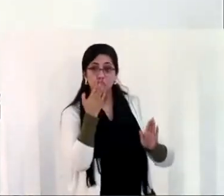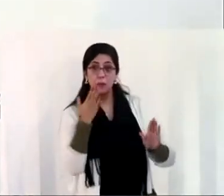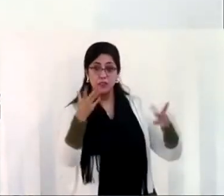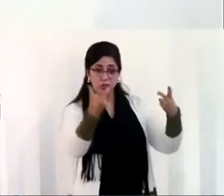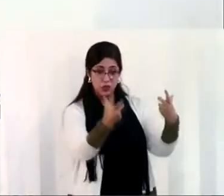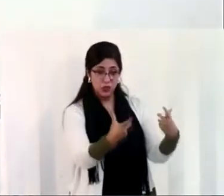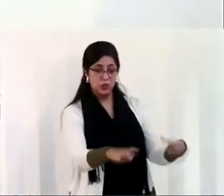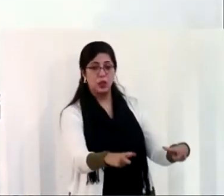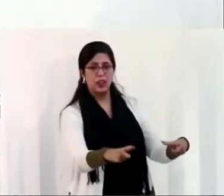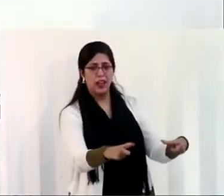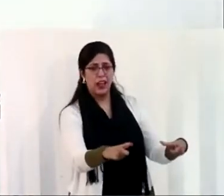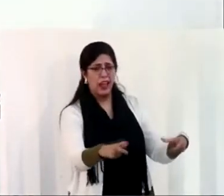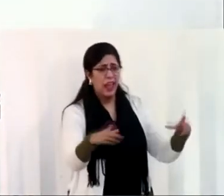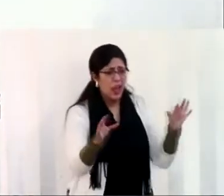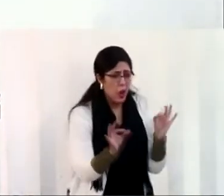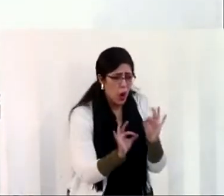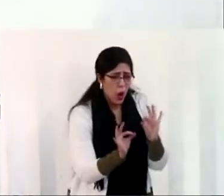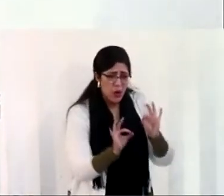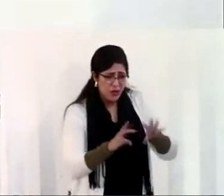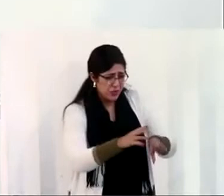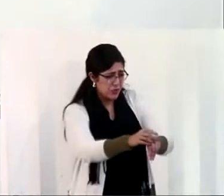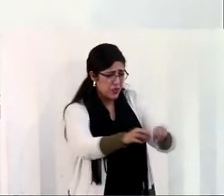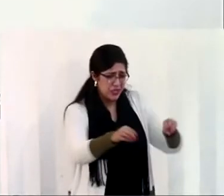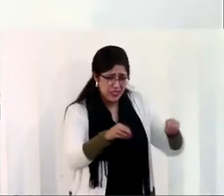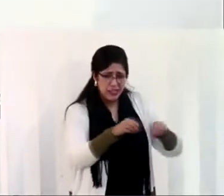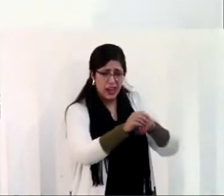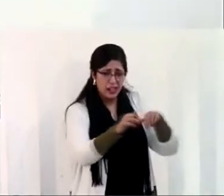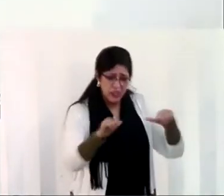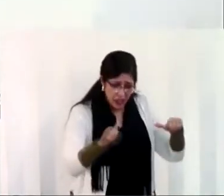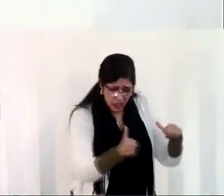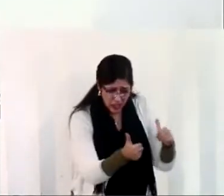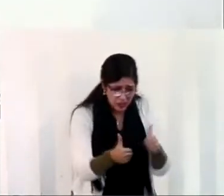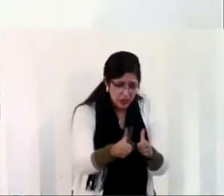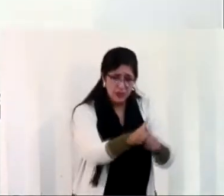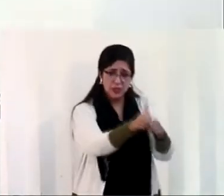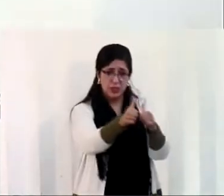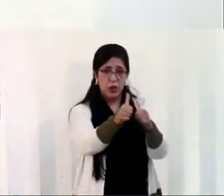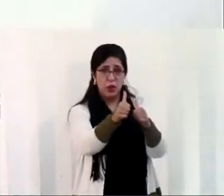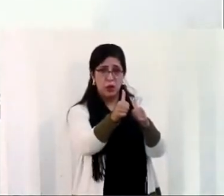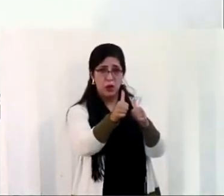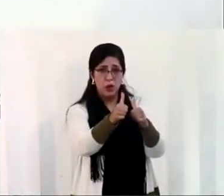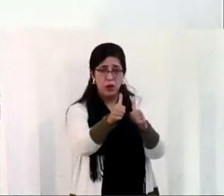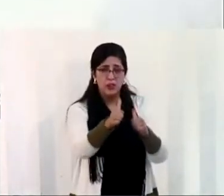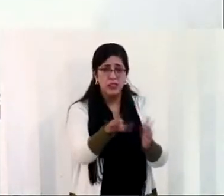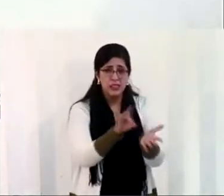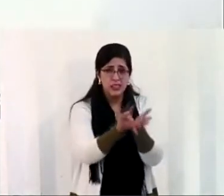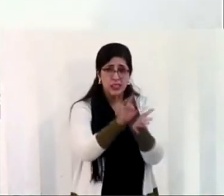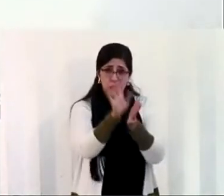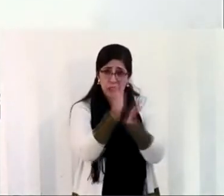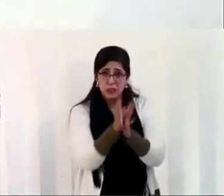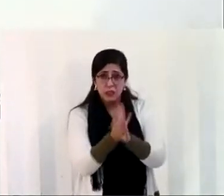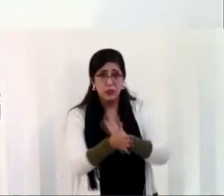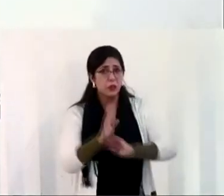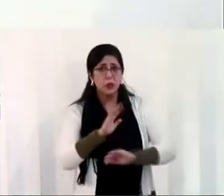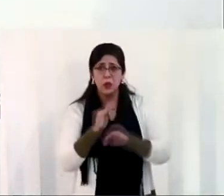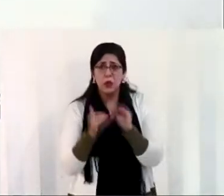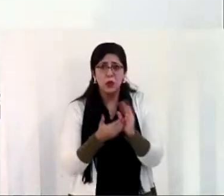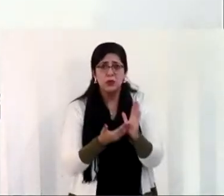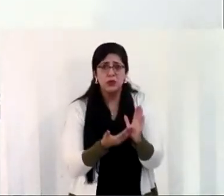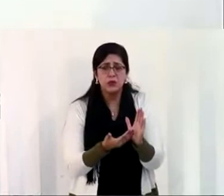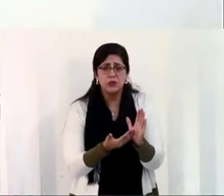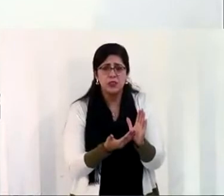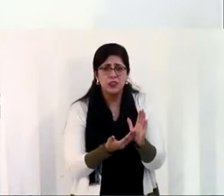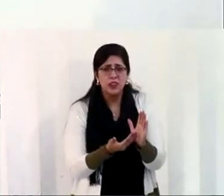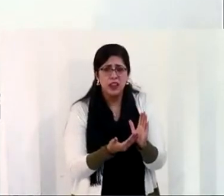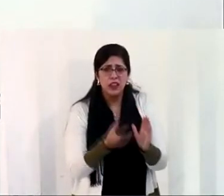terra de sequidão e sombra de morte, por uma terra que não havia ninguém, só nós naquele lugar, ninguém morava naquele lugar. Por que